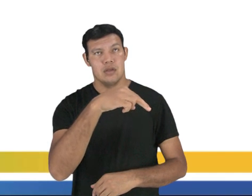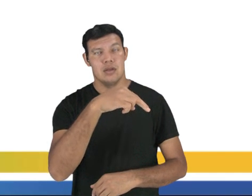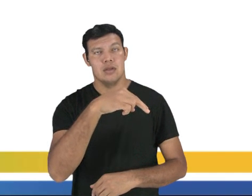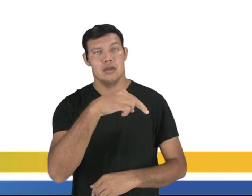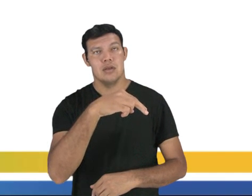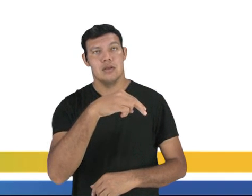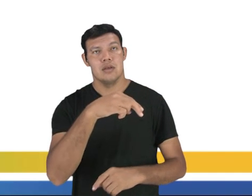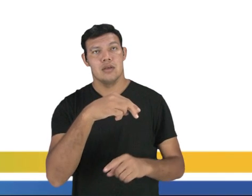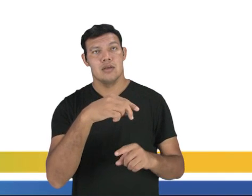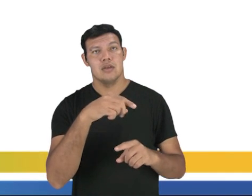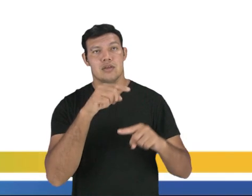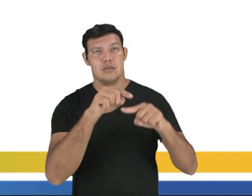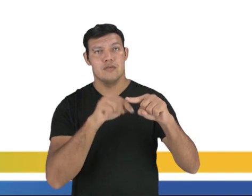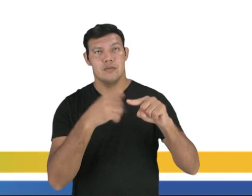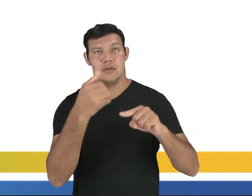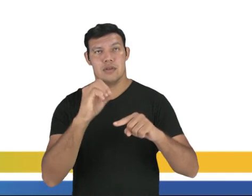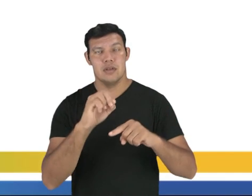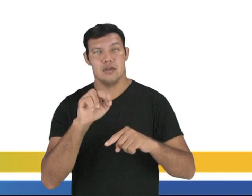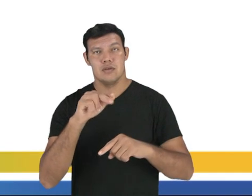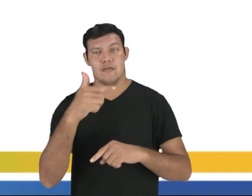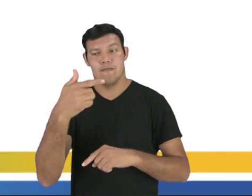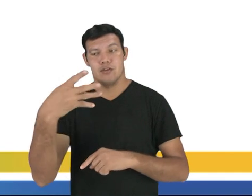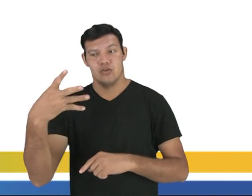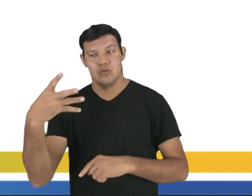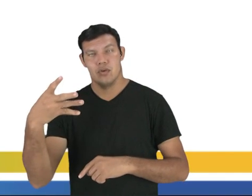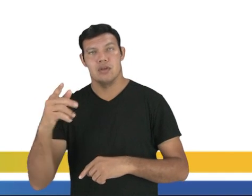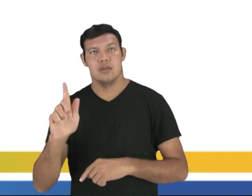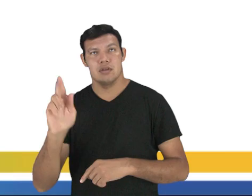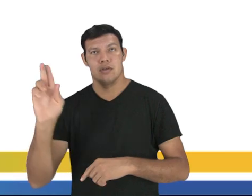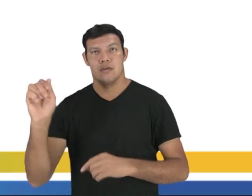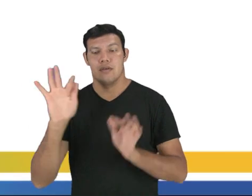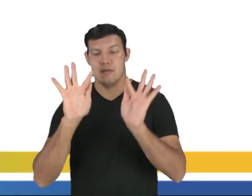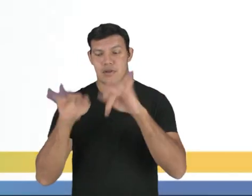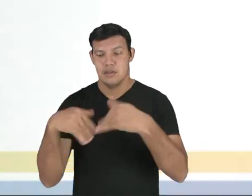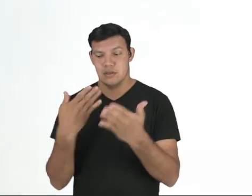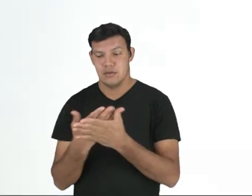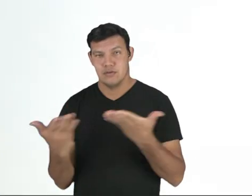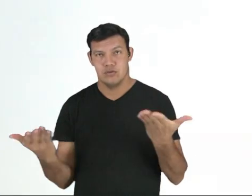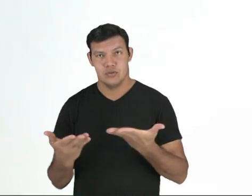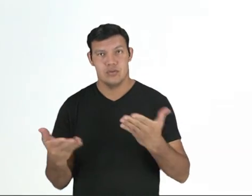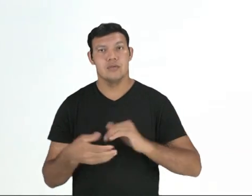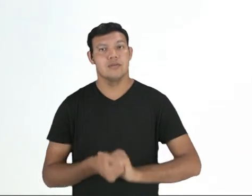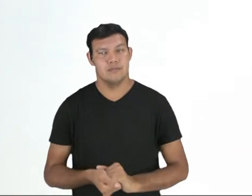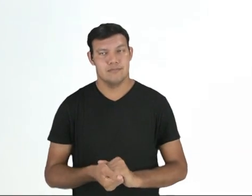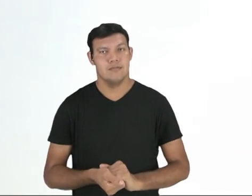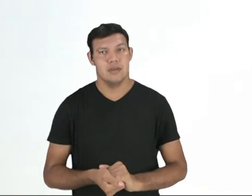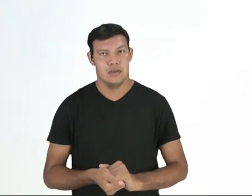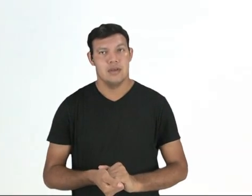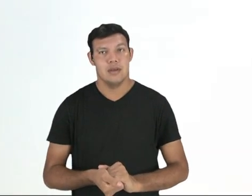3, os meus 80 quilos vai marcar 24 quilos em cima da balança. Então chegamos ao final da aula,